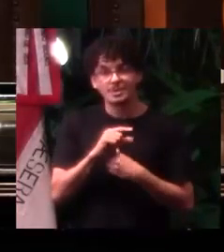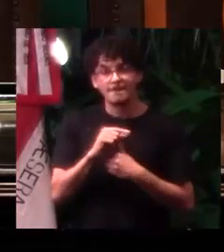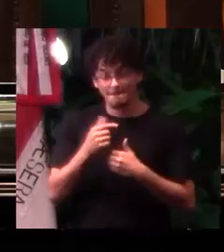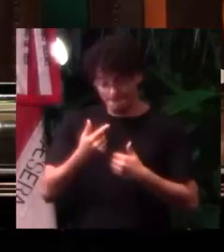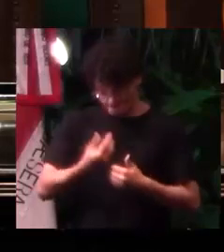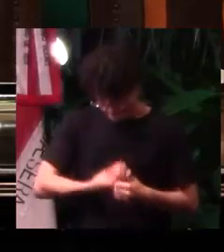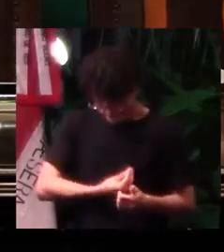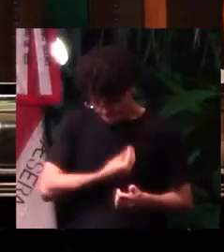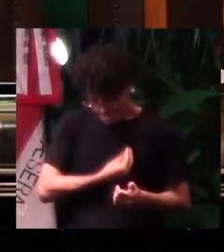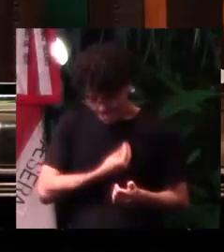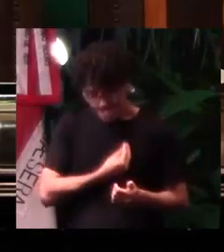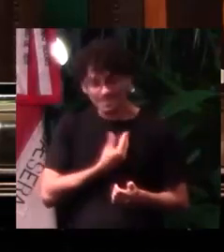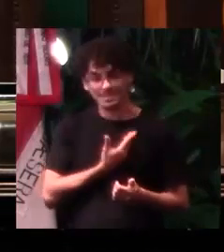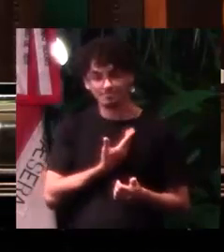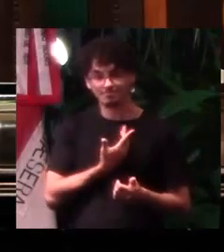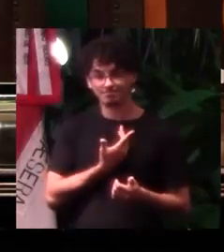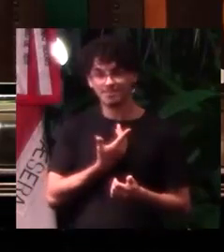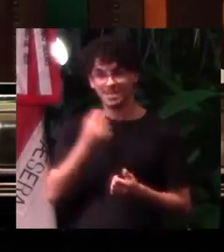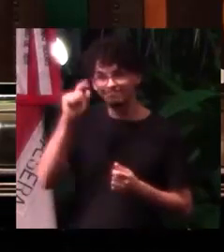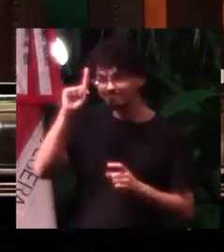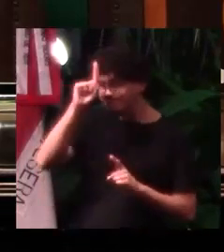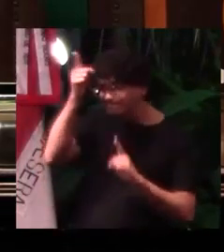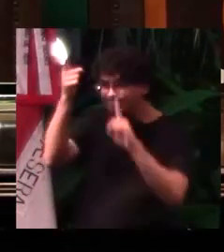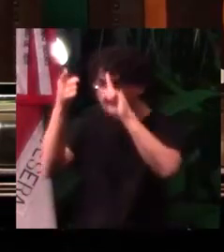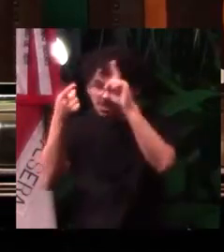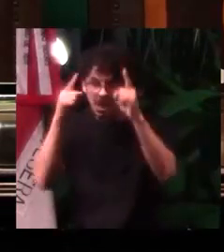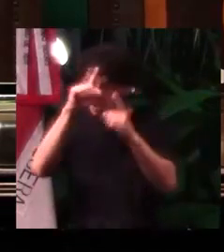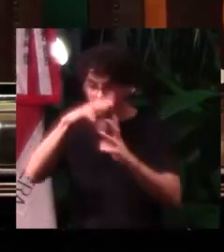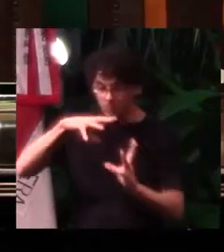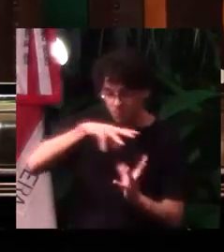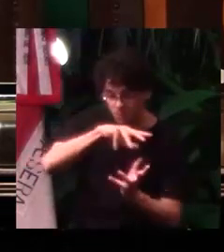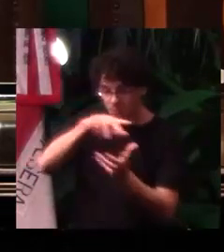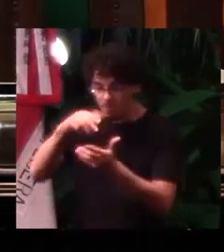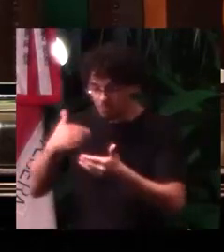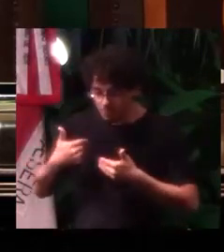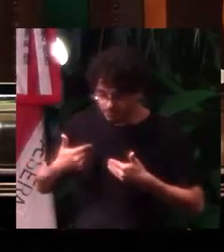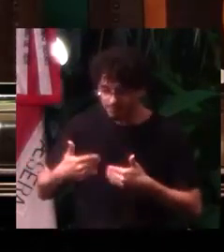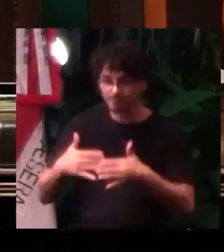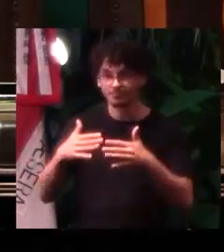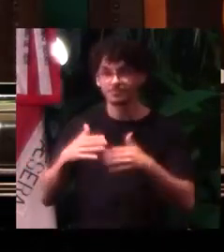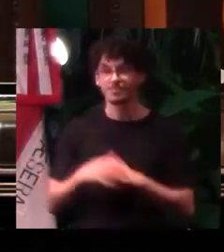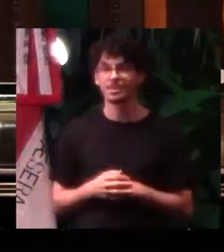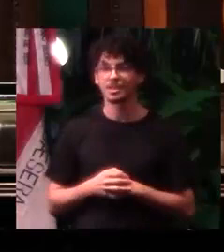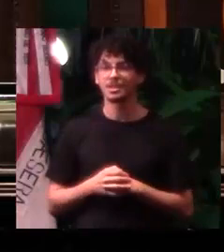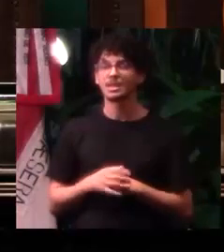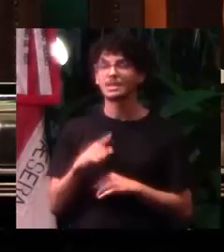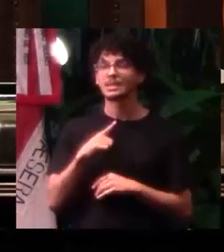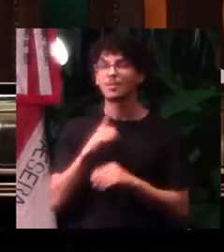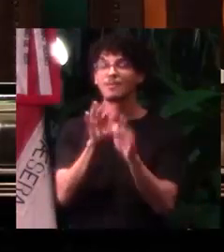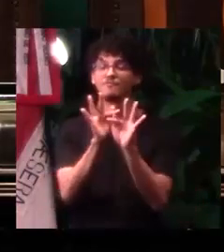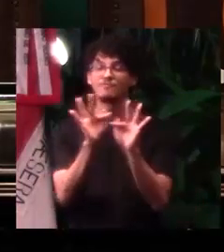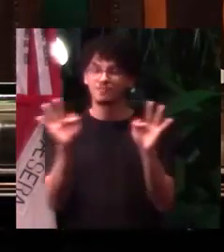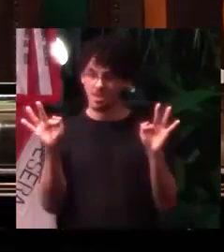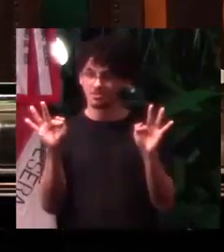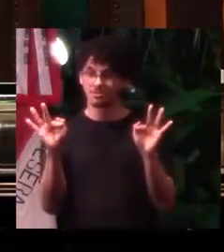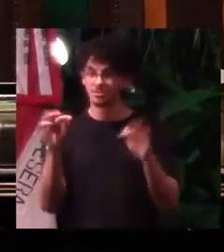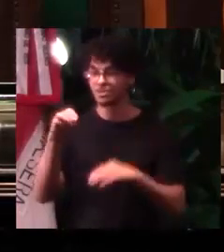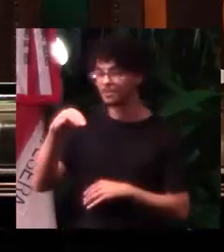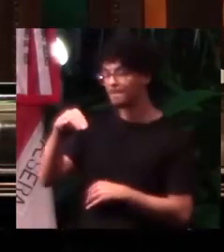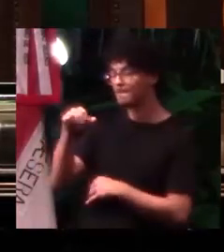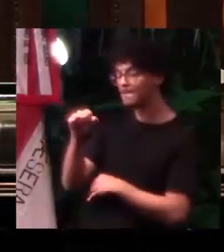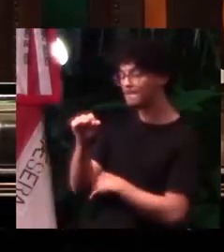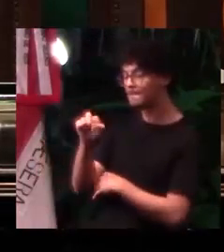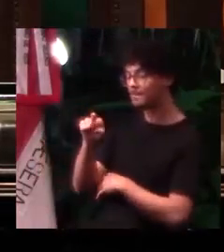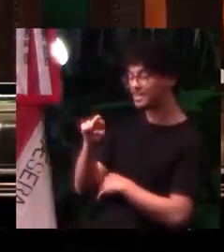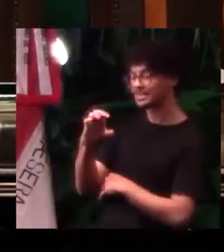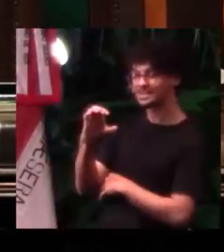participar criativamente do mundo. Há uma frase do Marcel Proust, né,